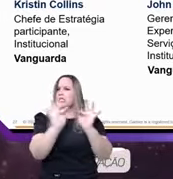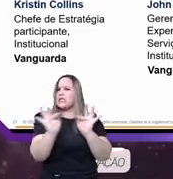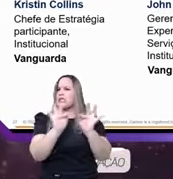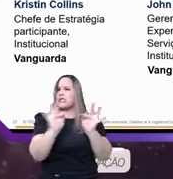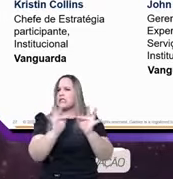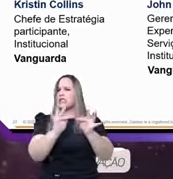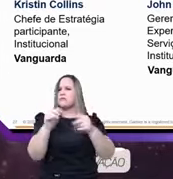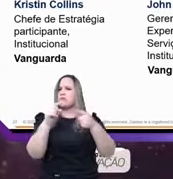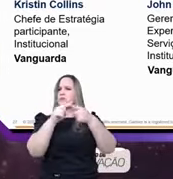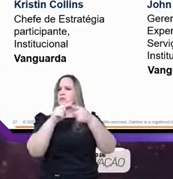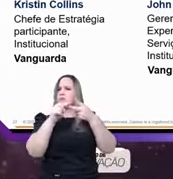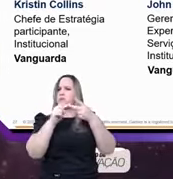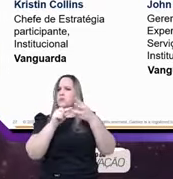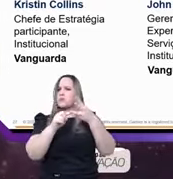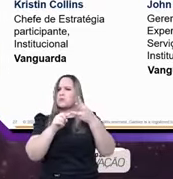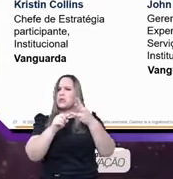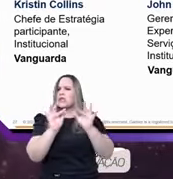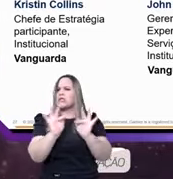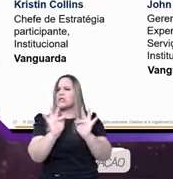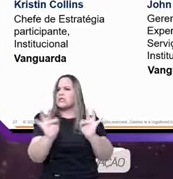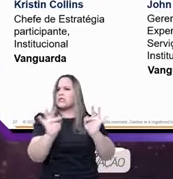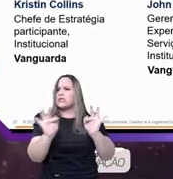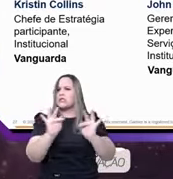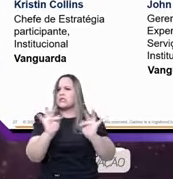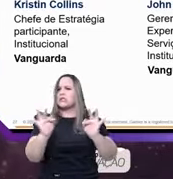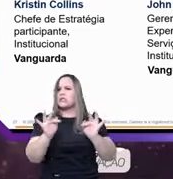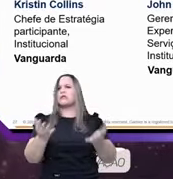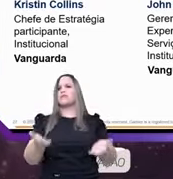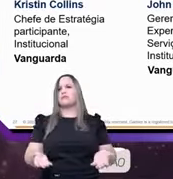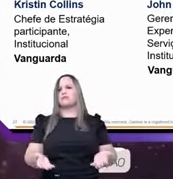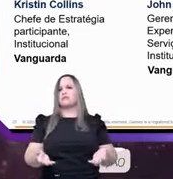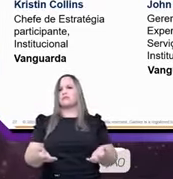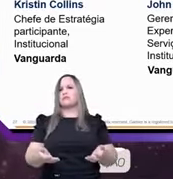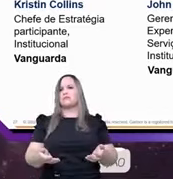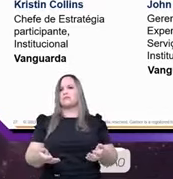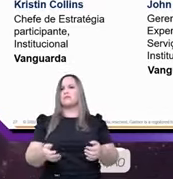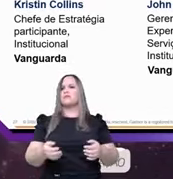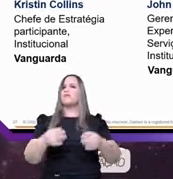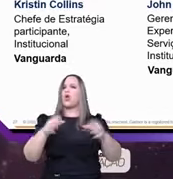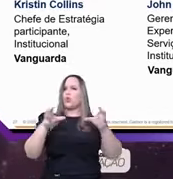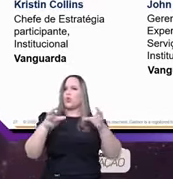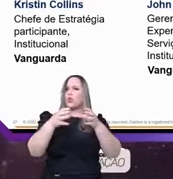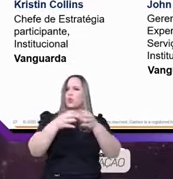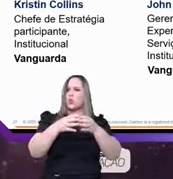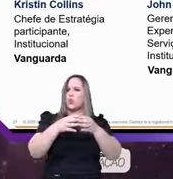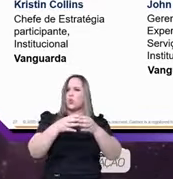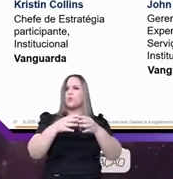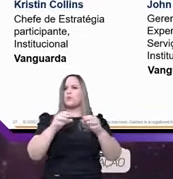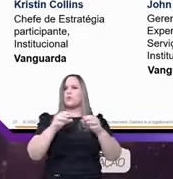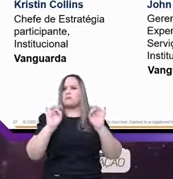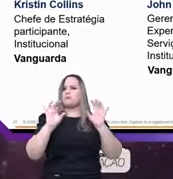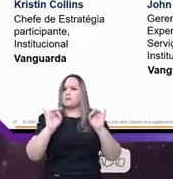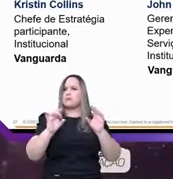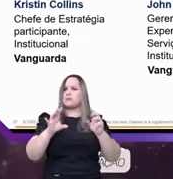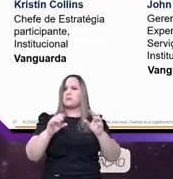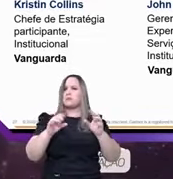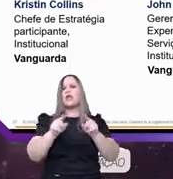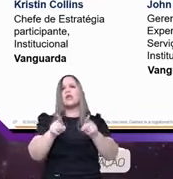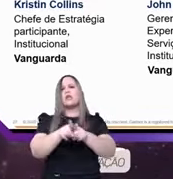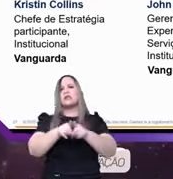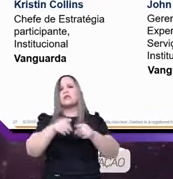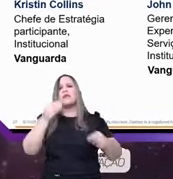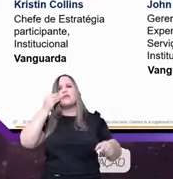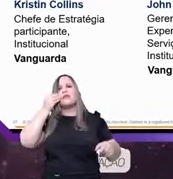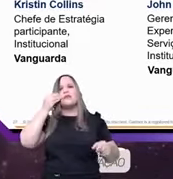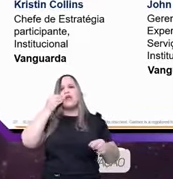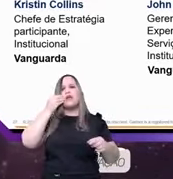três pontos. Priorização baseada em velocidade, equipes especiais independentes e testes viáveis mínimos com claro critério